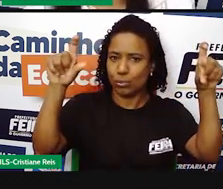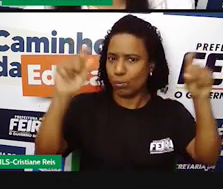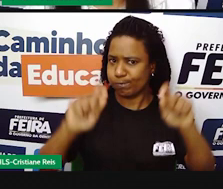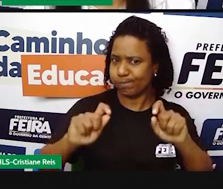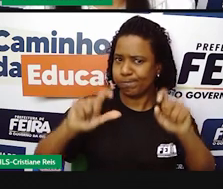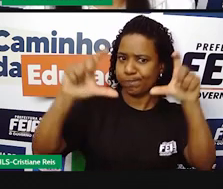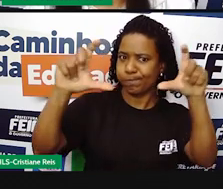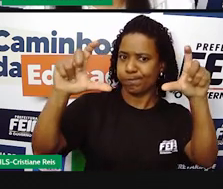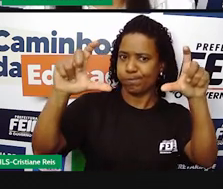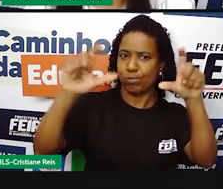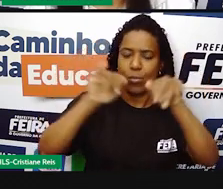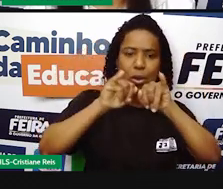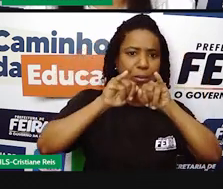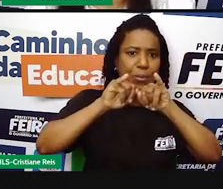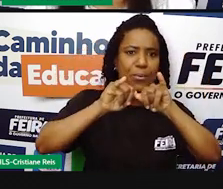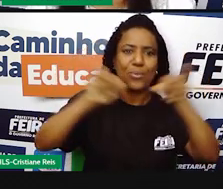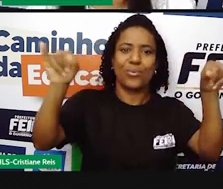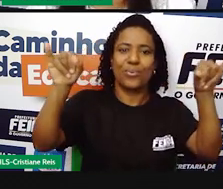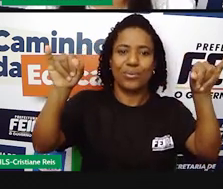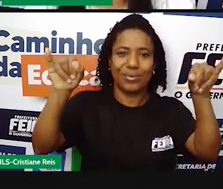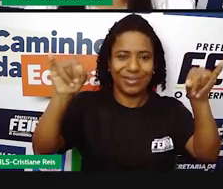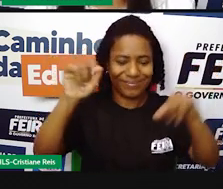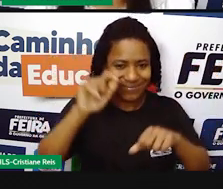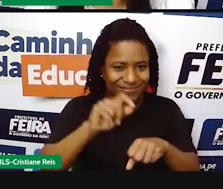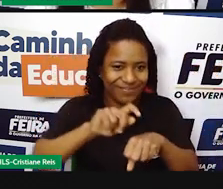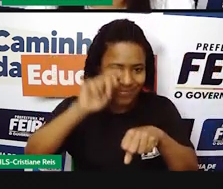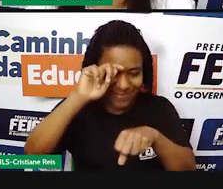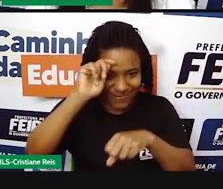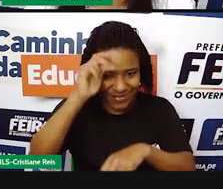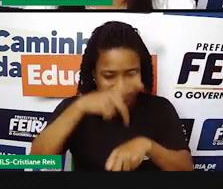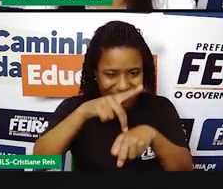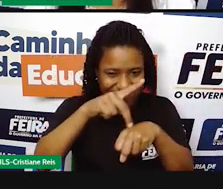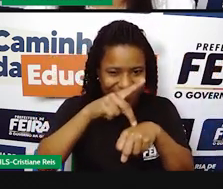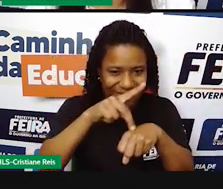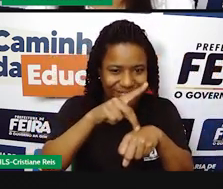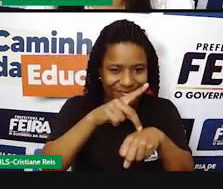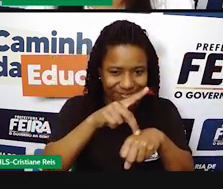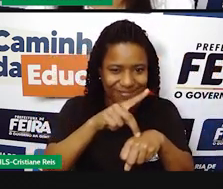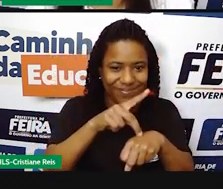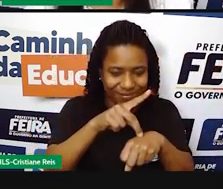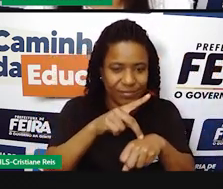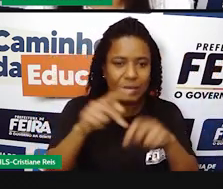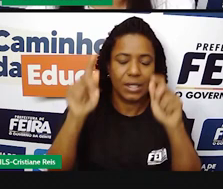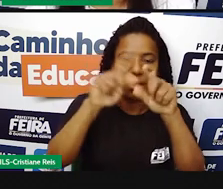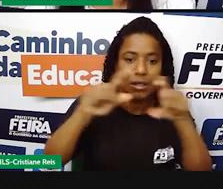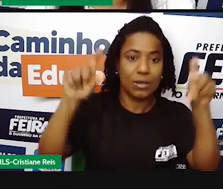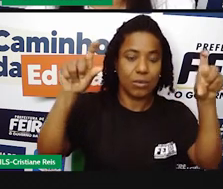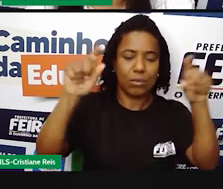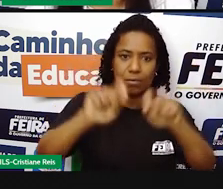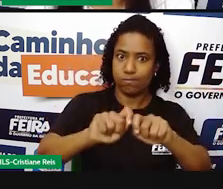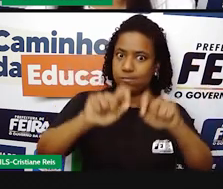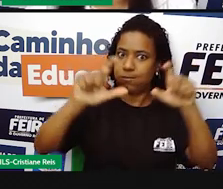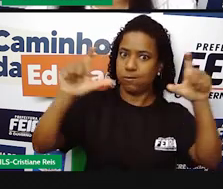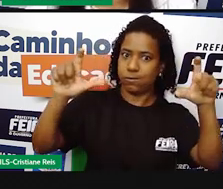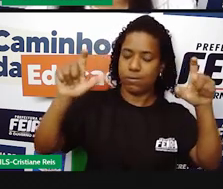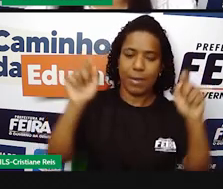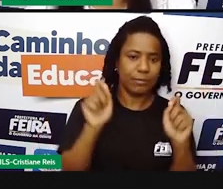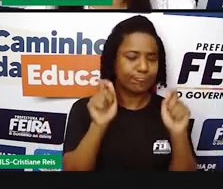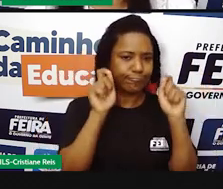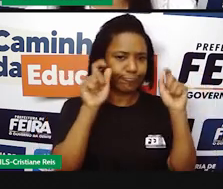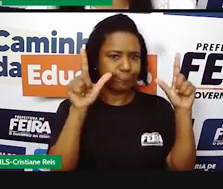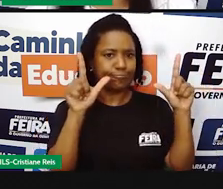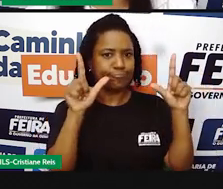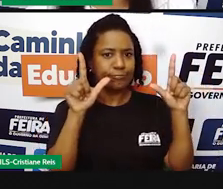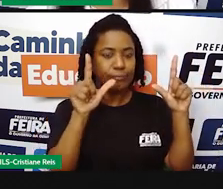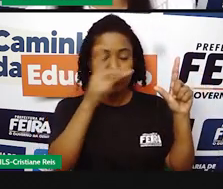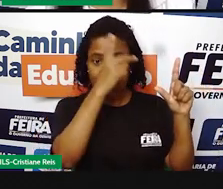letras maiores, normalmente negrito, né, que é mais escuro, para dar destaque, né, e para incentivar o